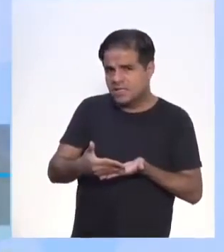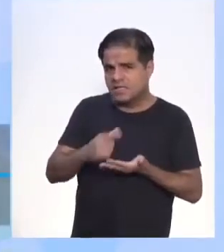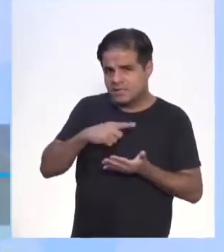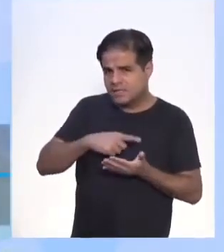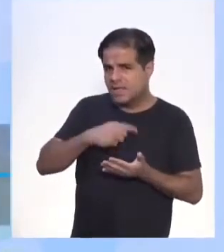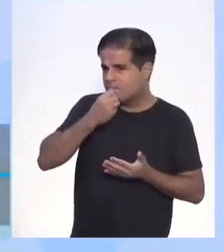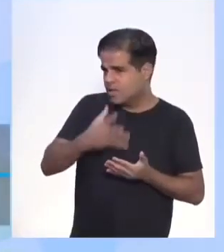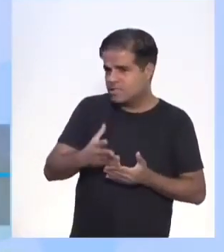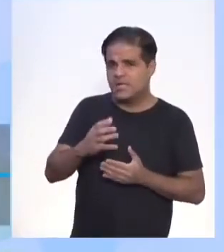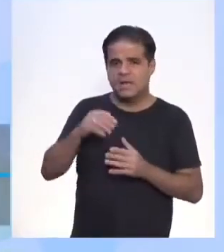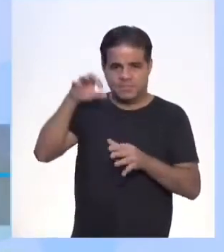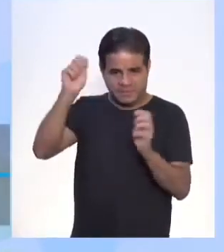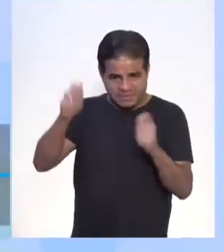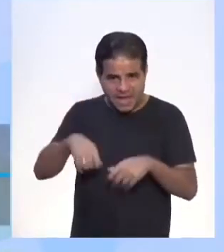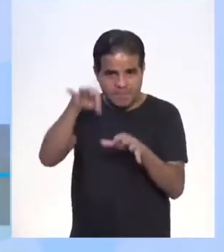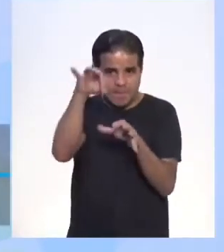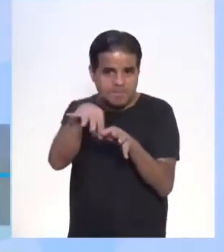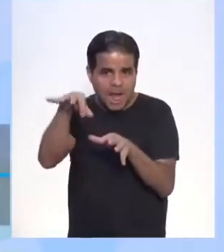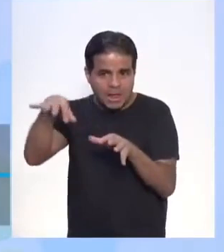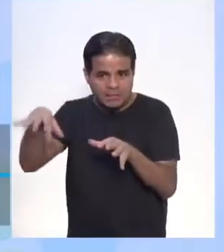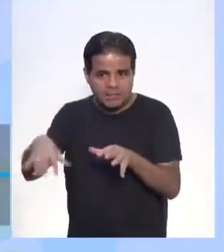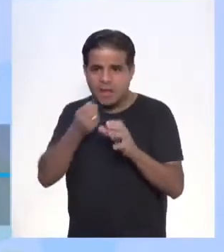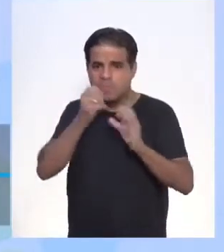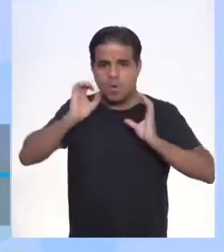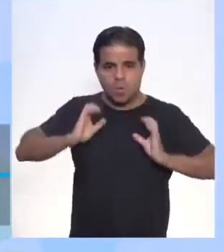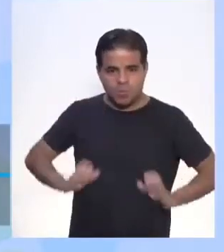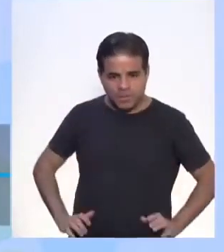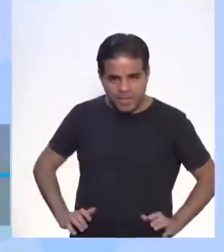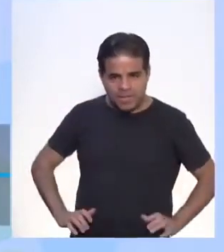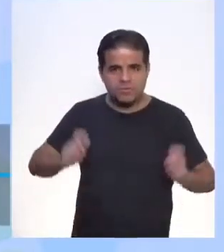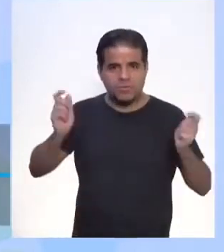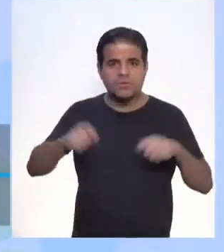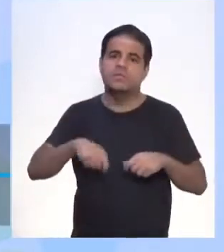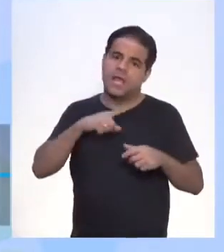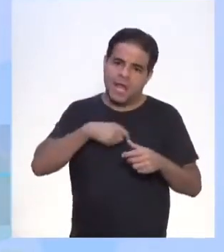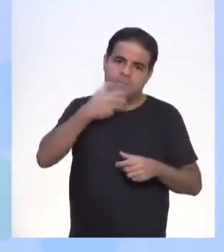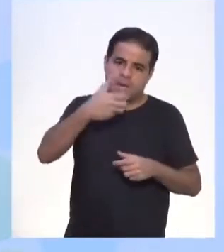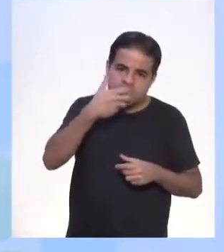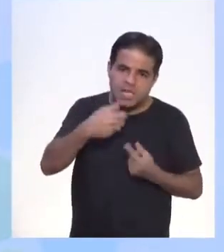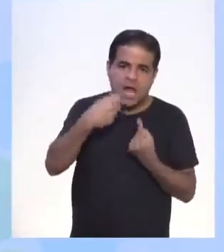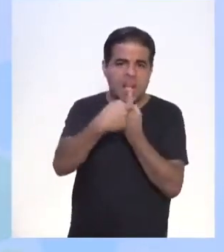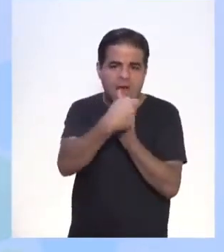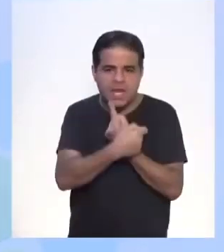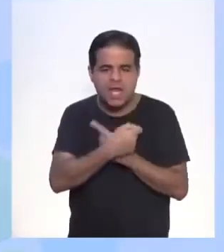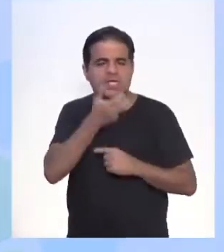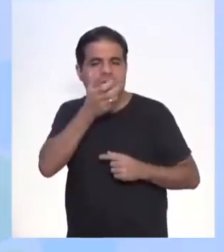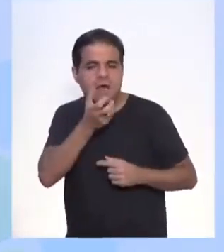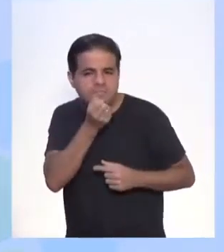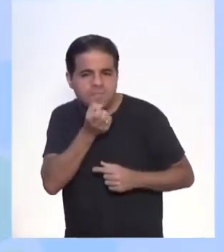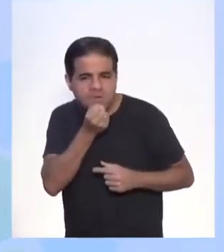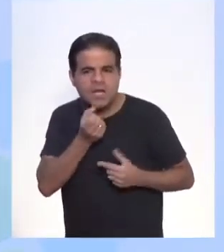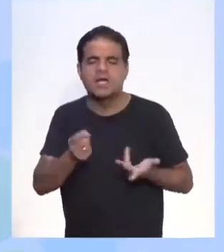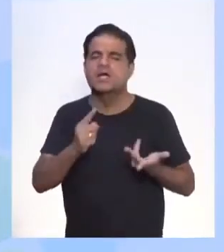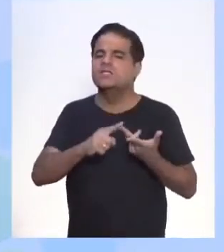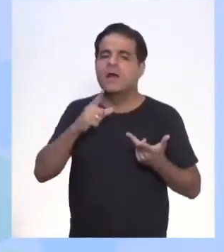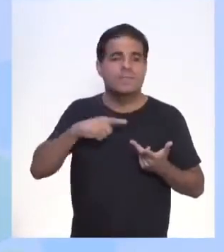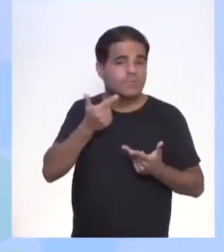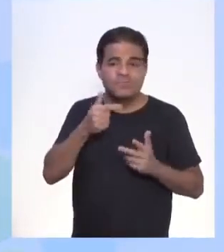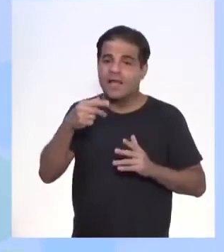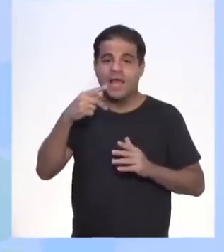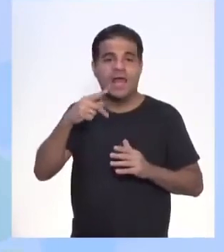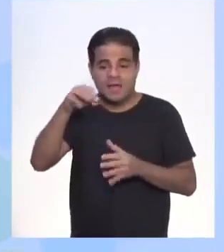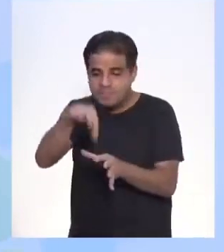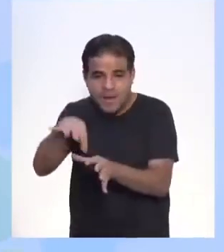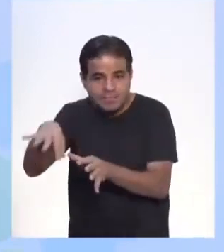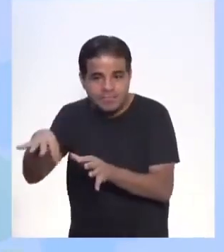bom comportamento? Não, não existe. Existe pé de jaca, existe pé de maçã, existe pé de laranja, mas não existe pé de regra, porque elas não são